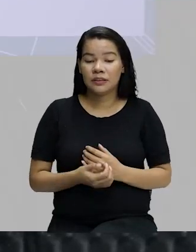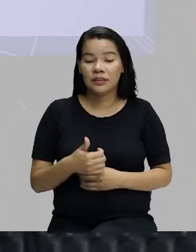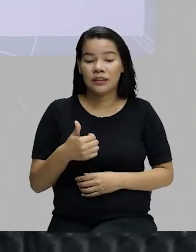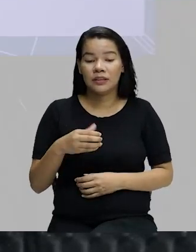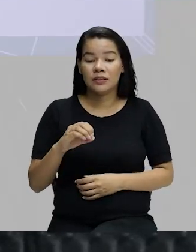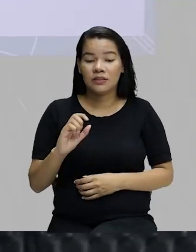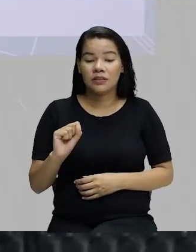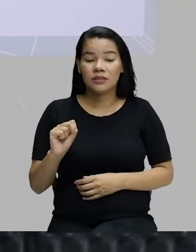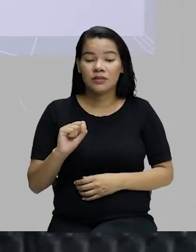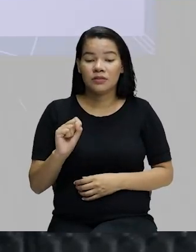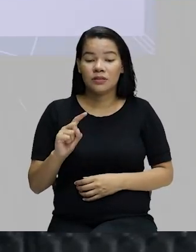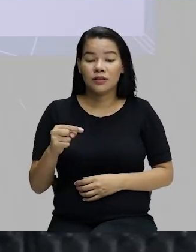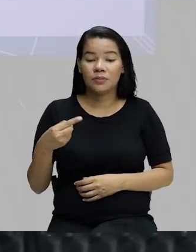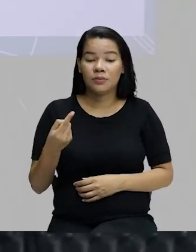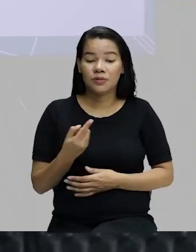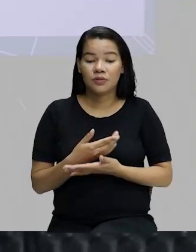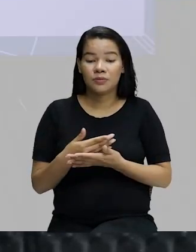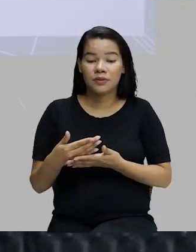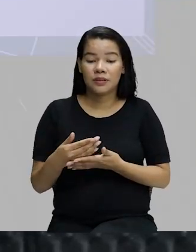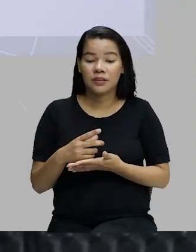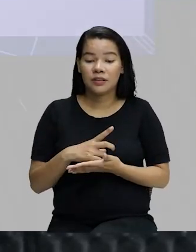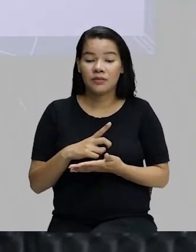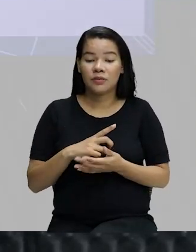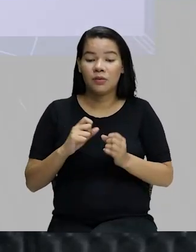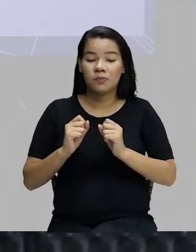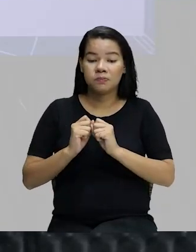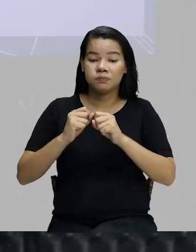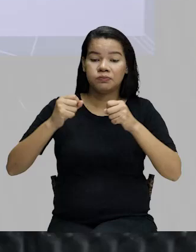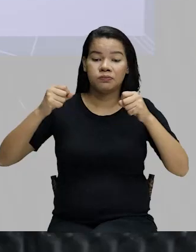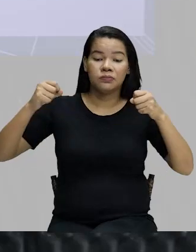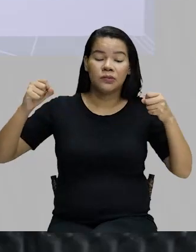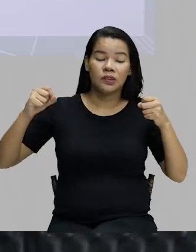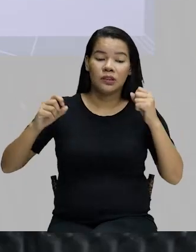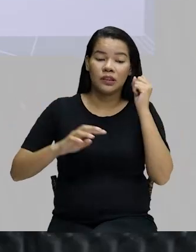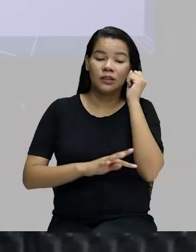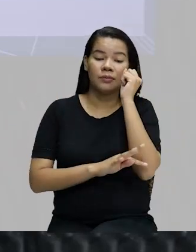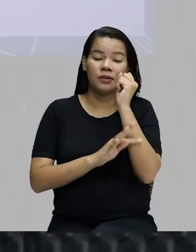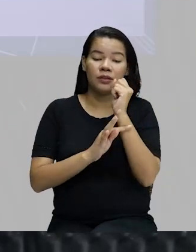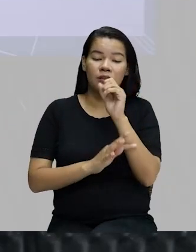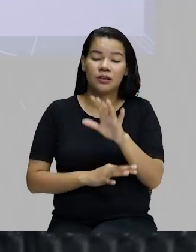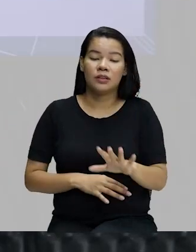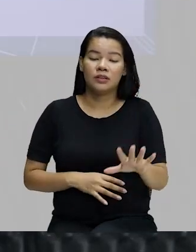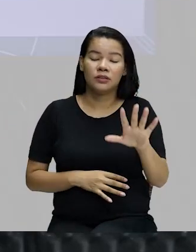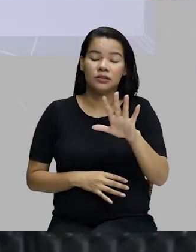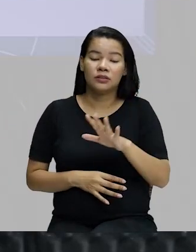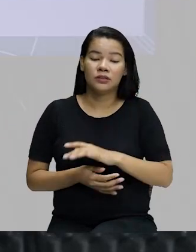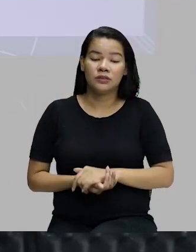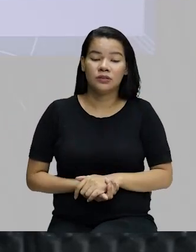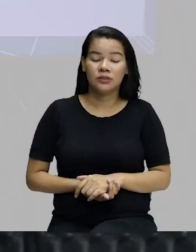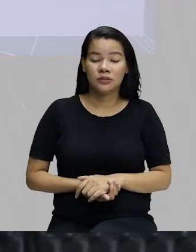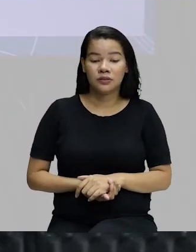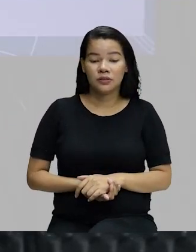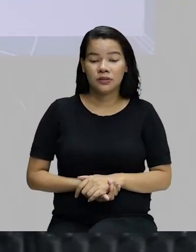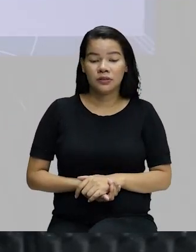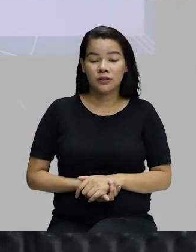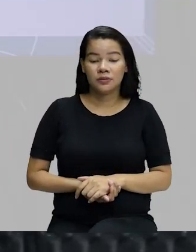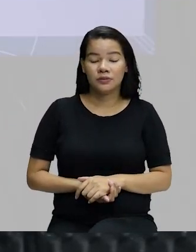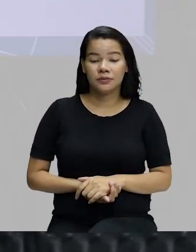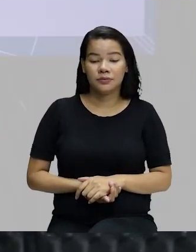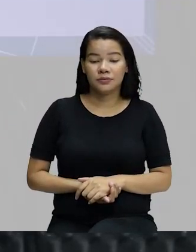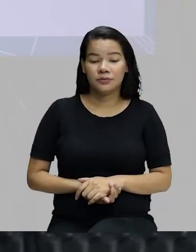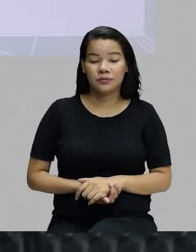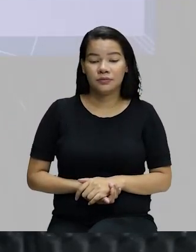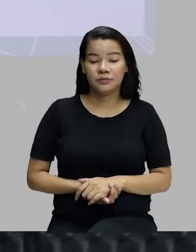teste, houve um aumento exagerado na temperatura naquela região, na região do reator,